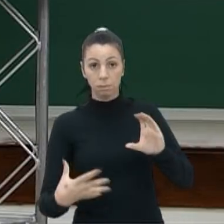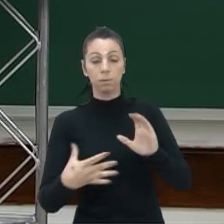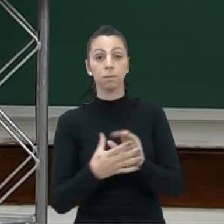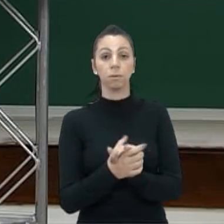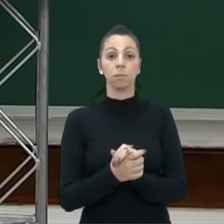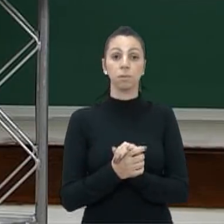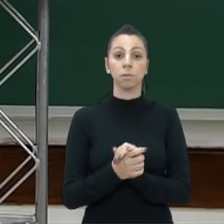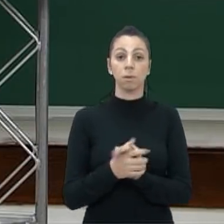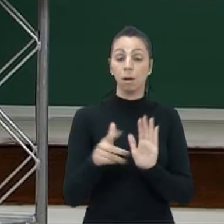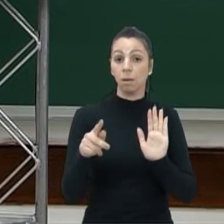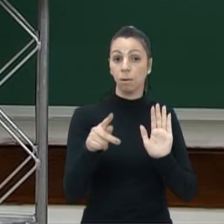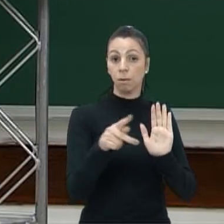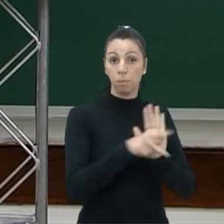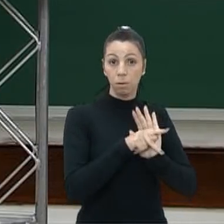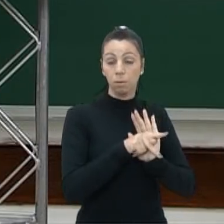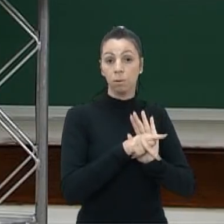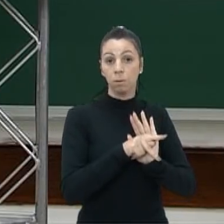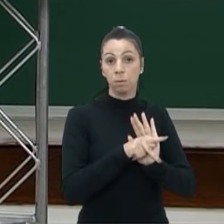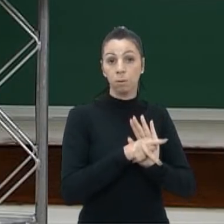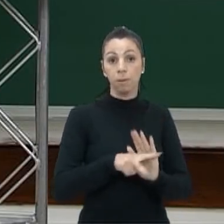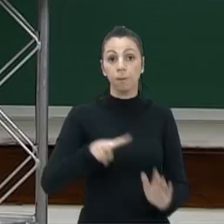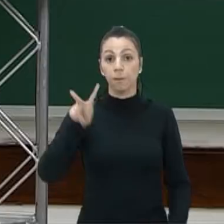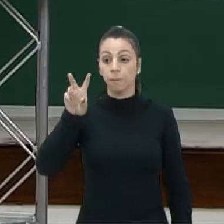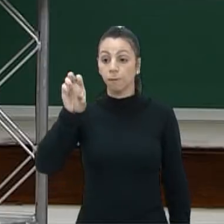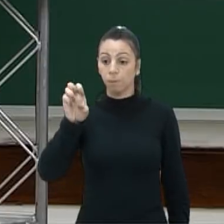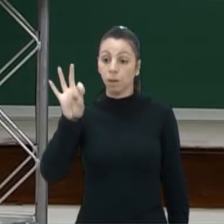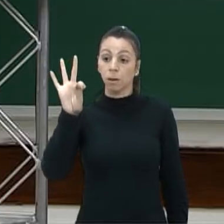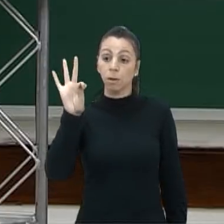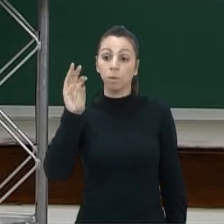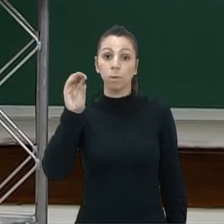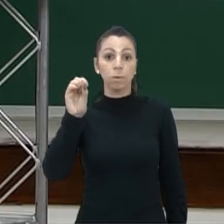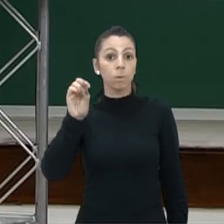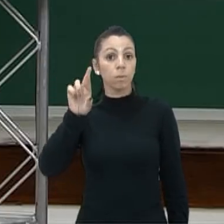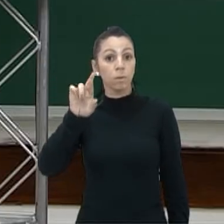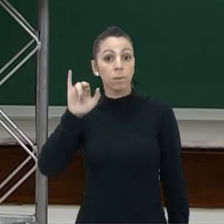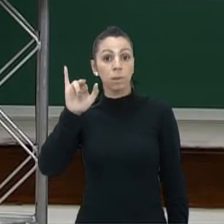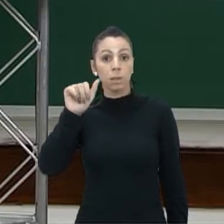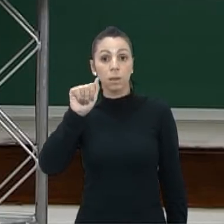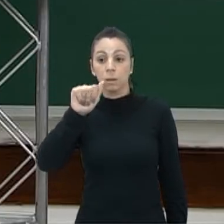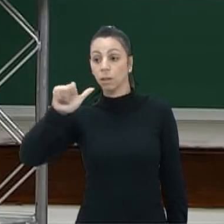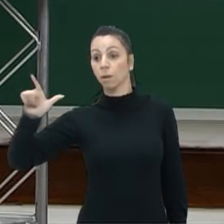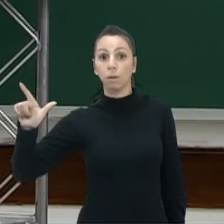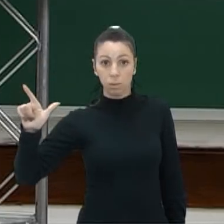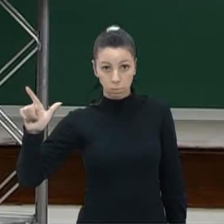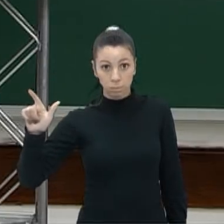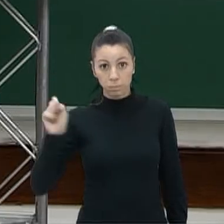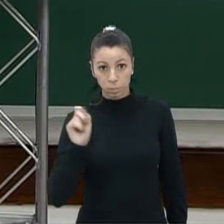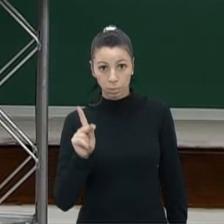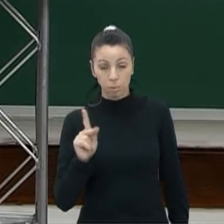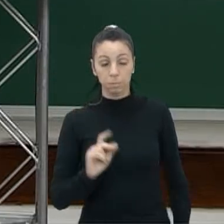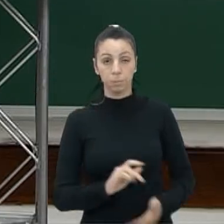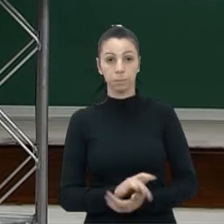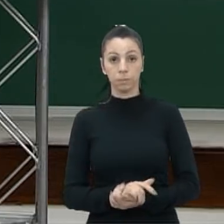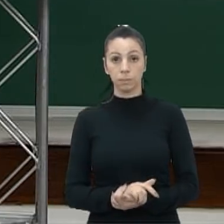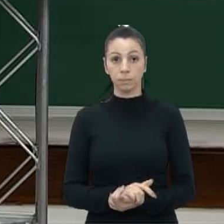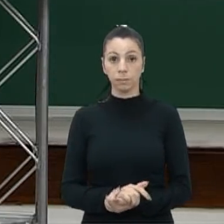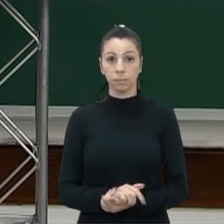de uma propriedade vetorial, não de uma propriedade escalar. Beleza? Vamos lá,